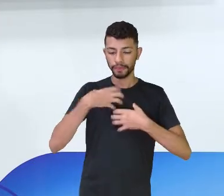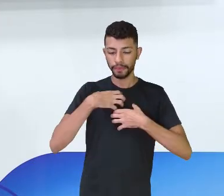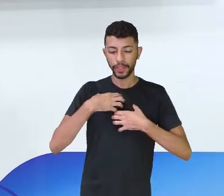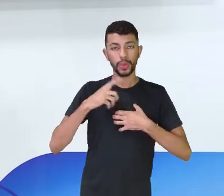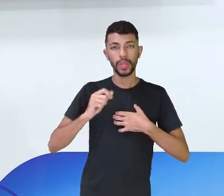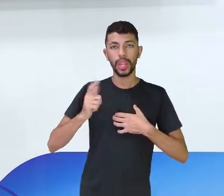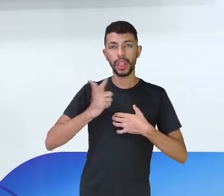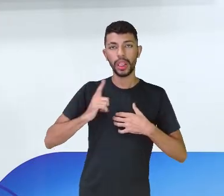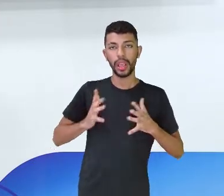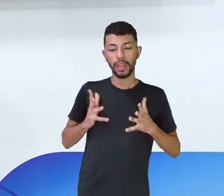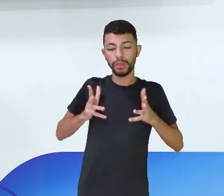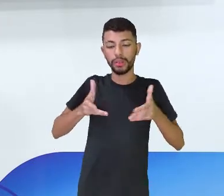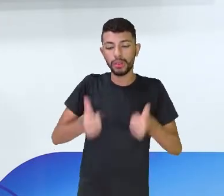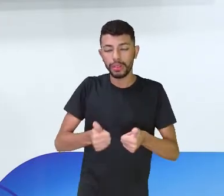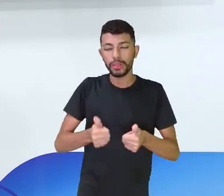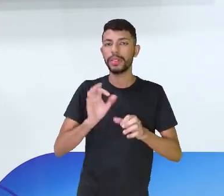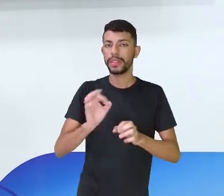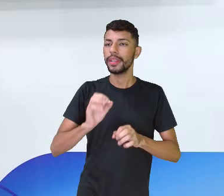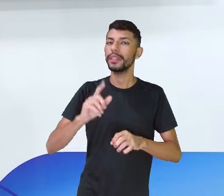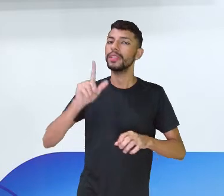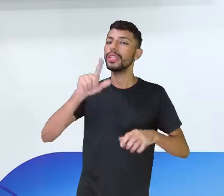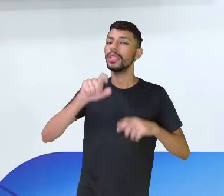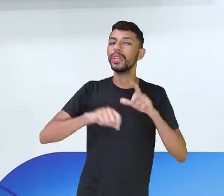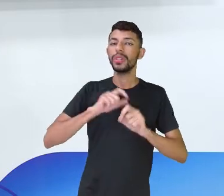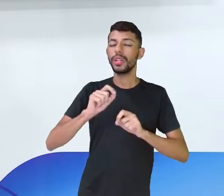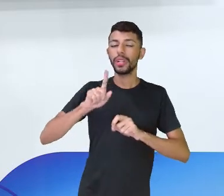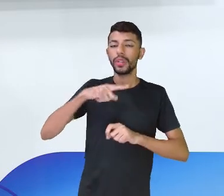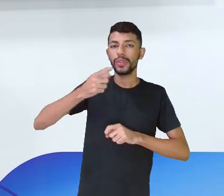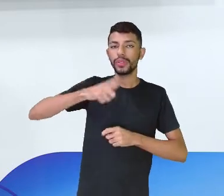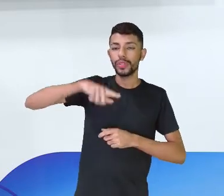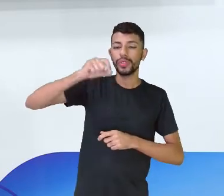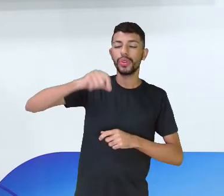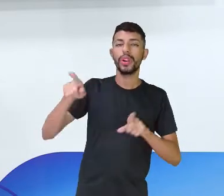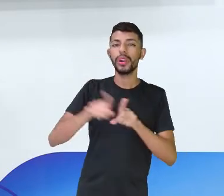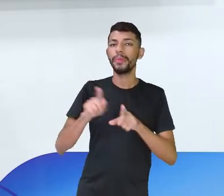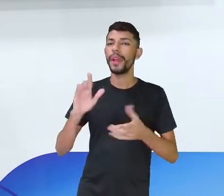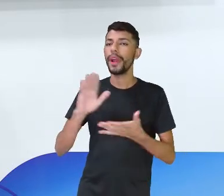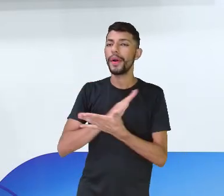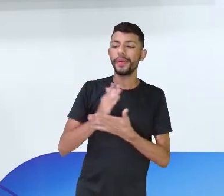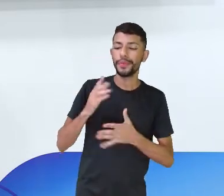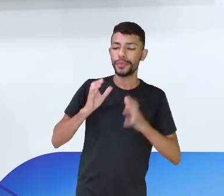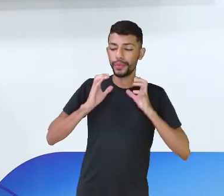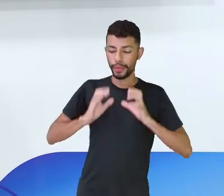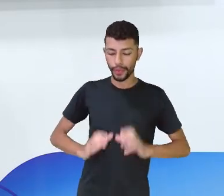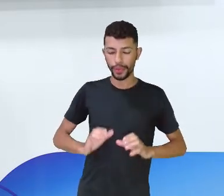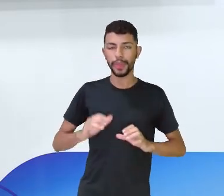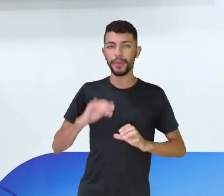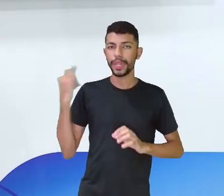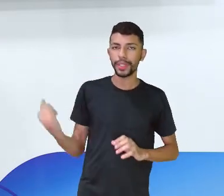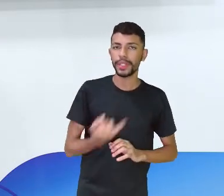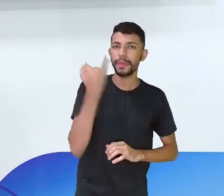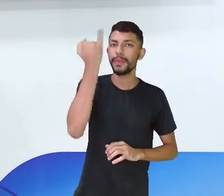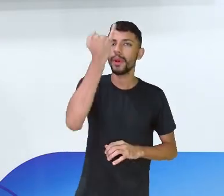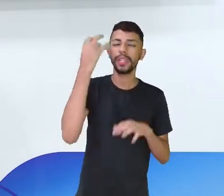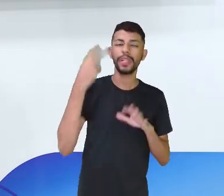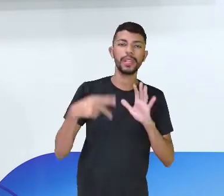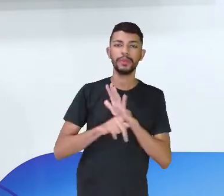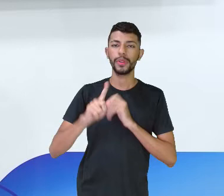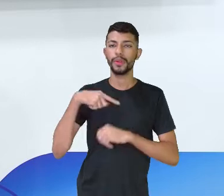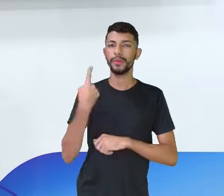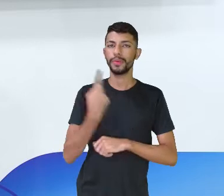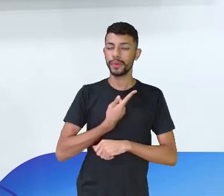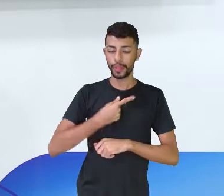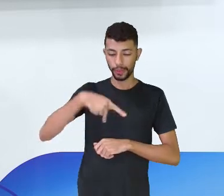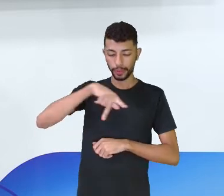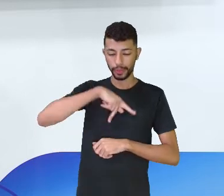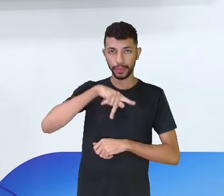algumas atitudes e faz com que a gente escolha ter alguns comportamentos que são importantes para a gente próprio,